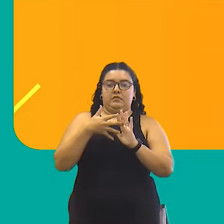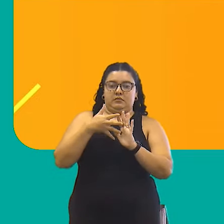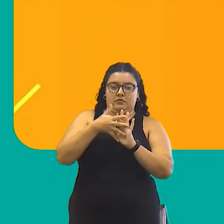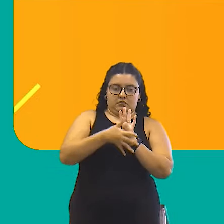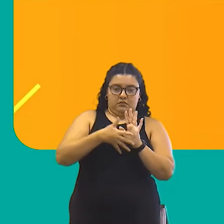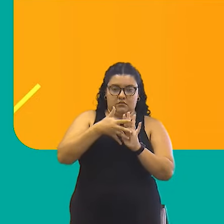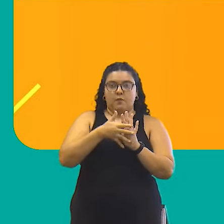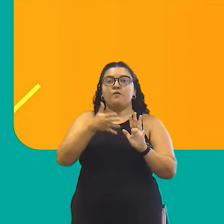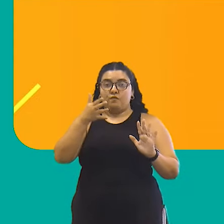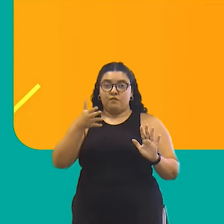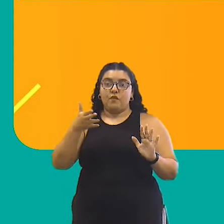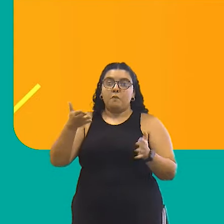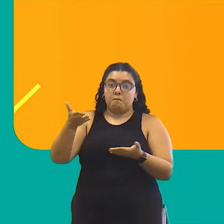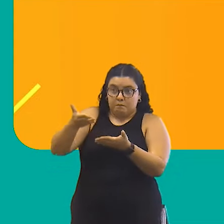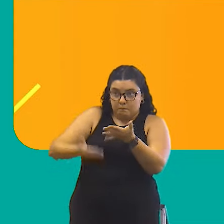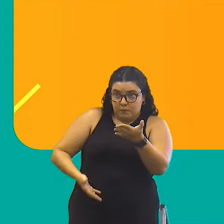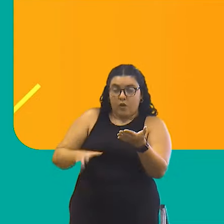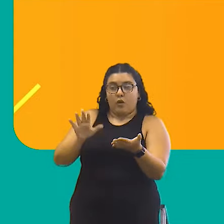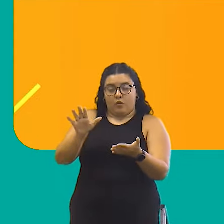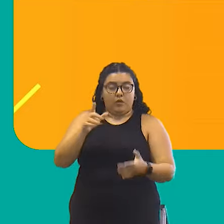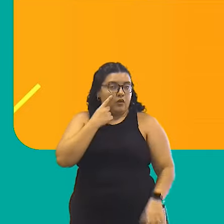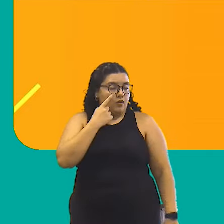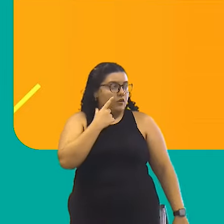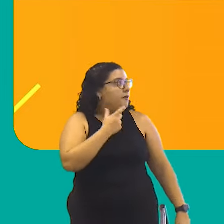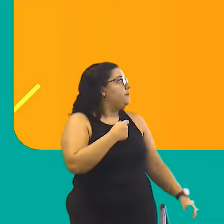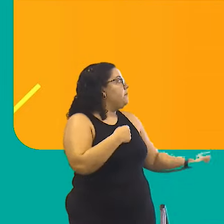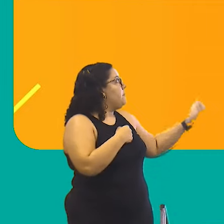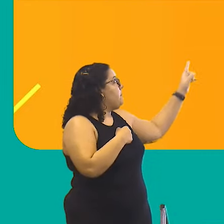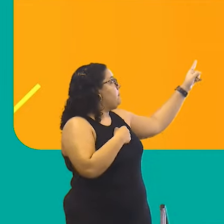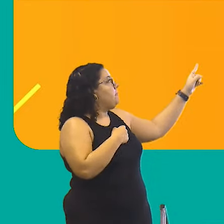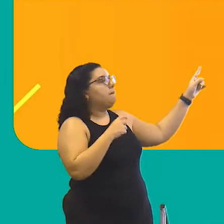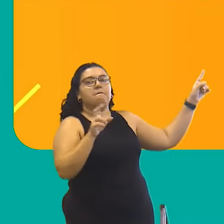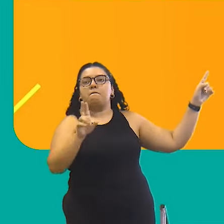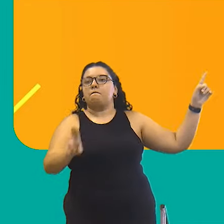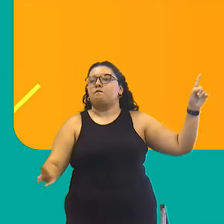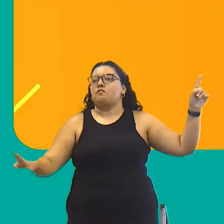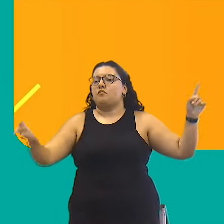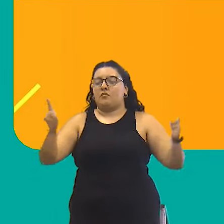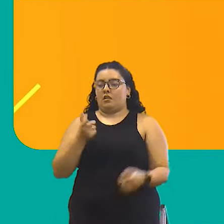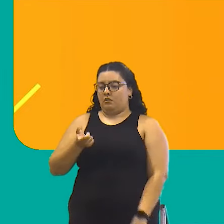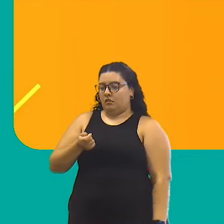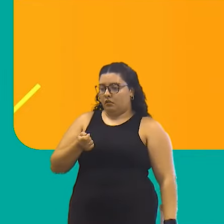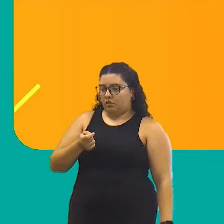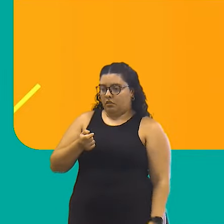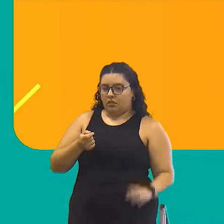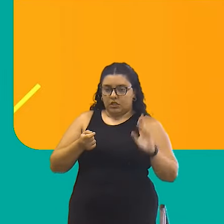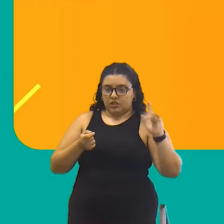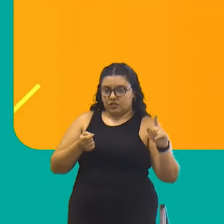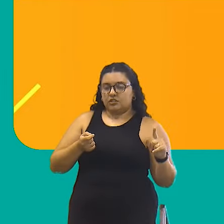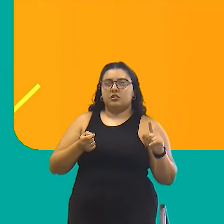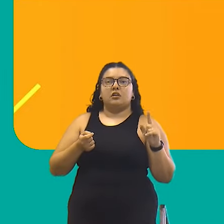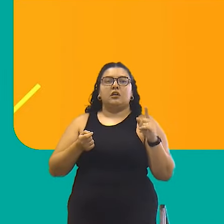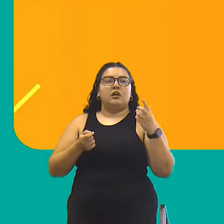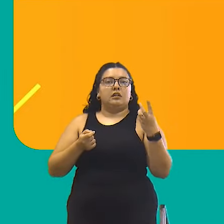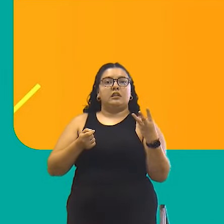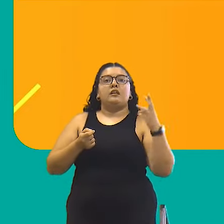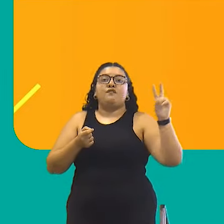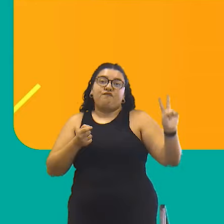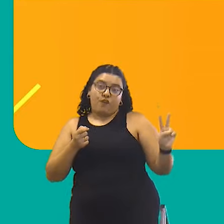Vou provar para vocês. Para se utilizar um controle remoto que funciona com a diferença de potencial de 3